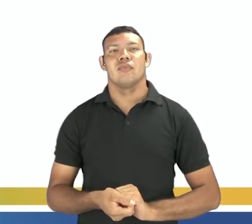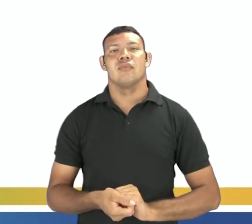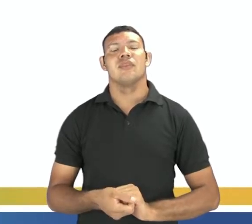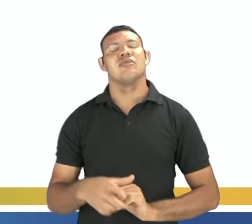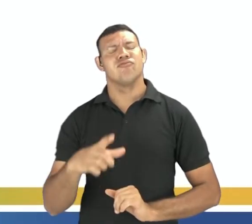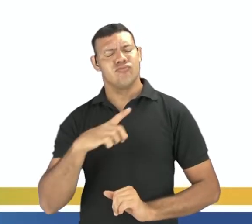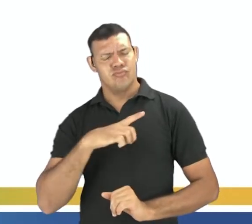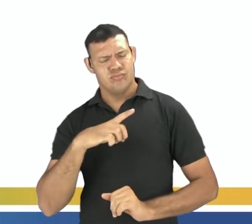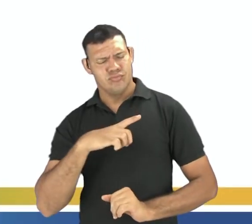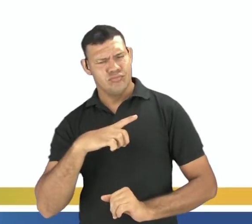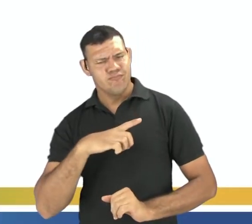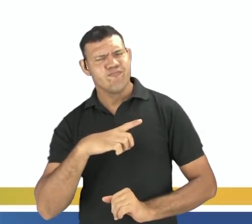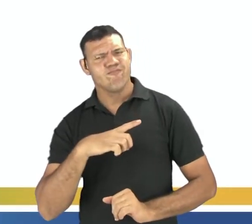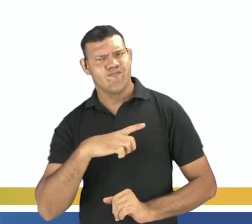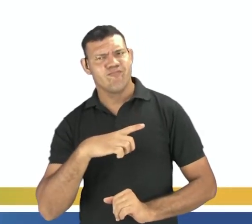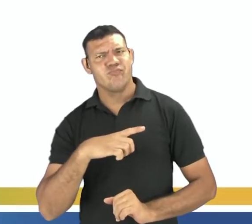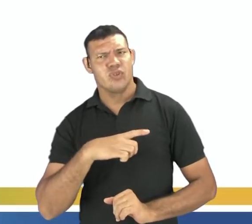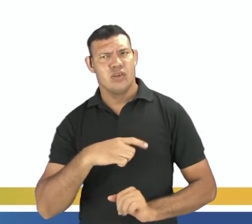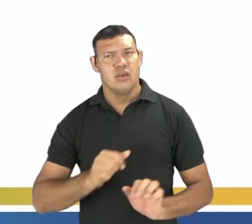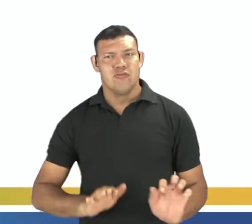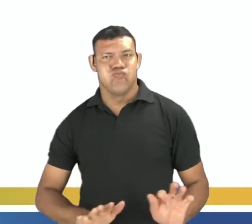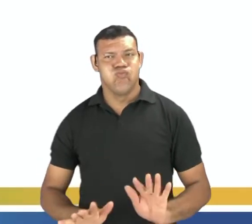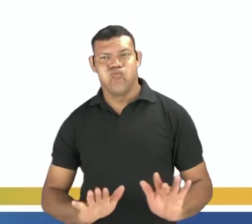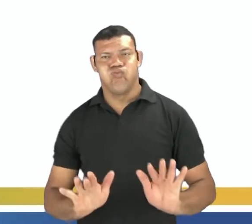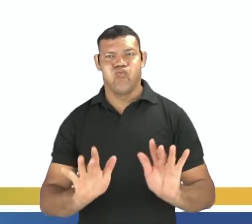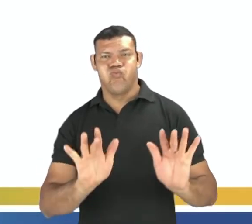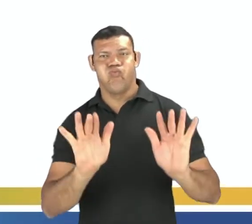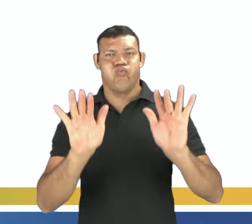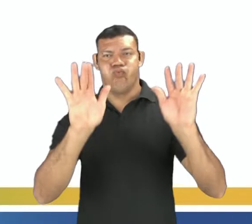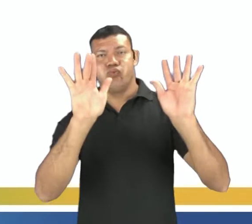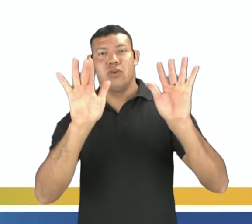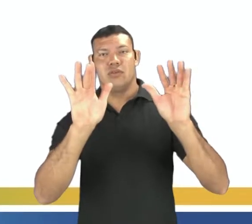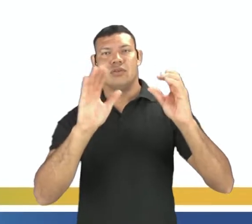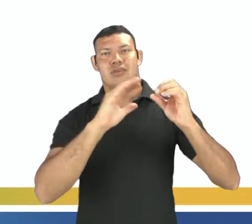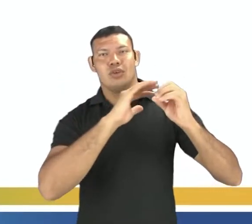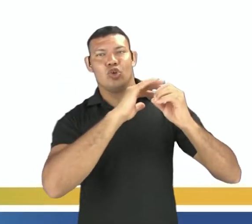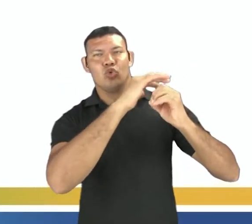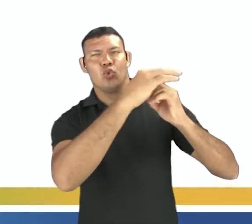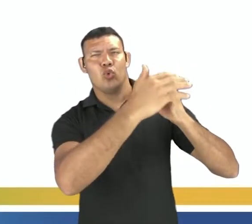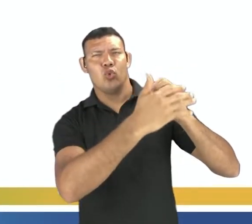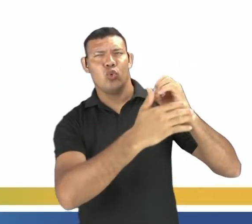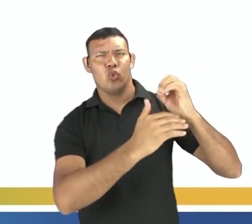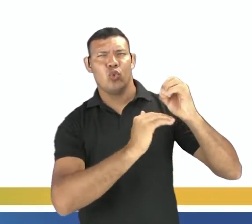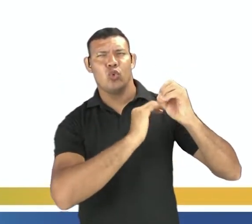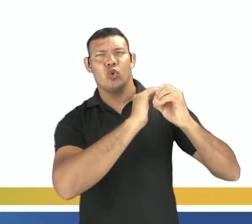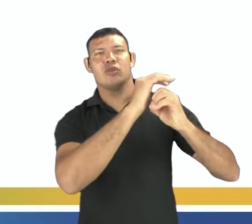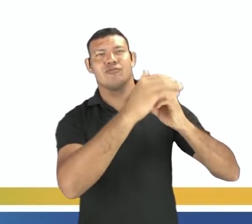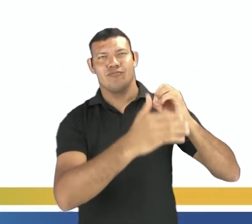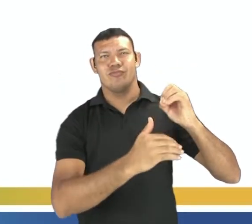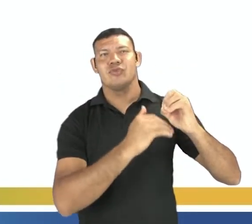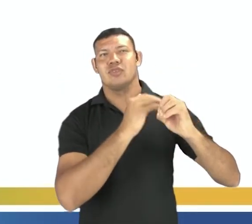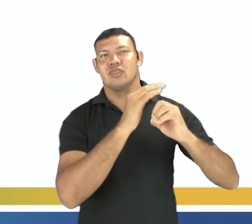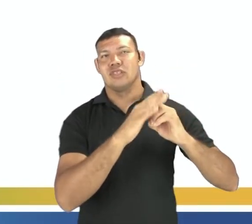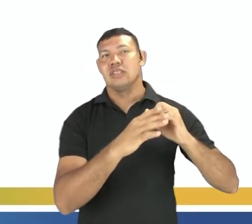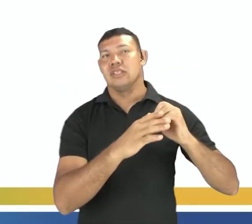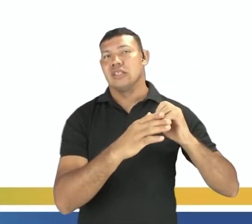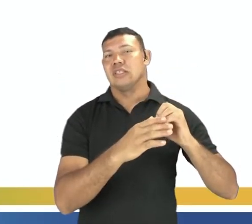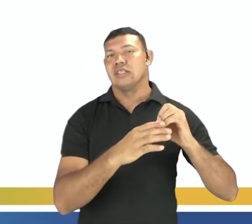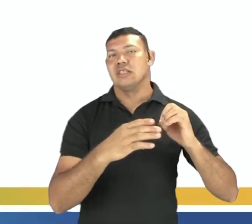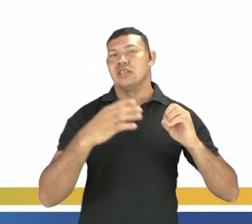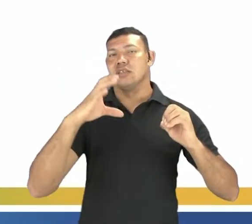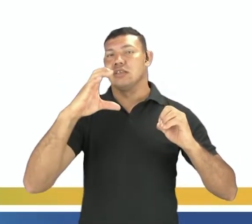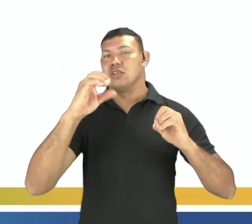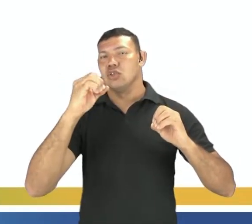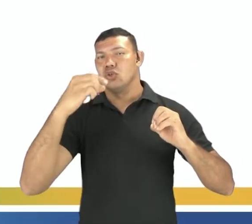nós temos alguns gases presentes na nossa atmosfera. Que gases são esses? Dióxido de carbono,